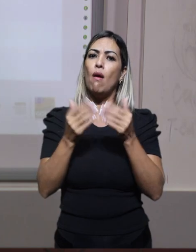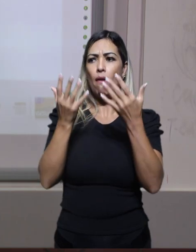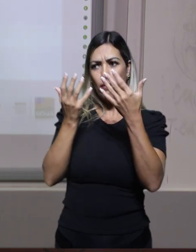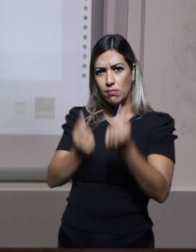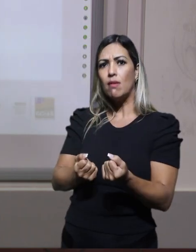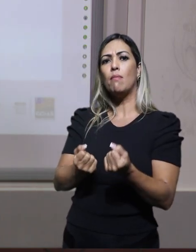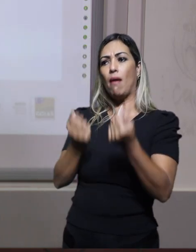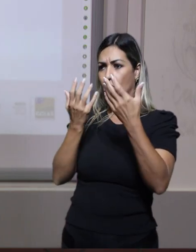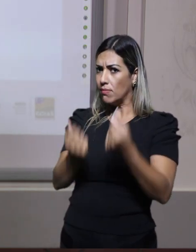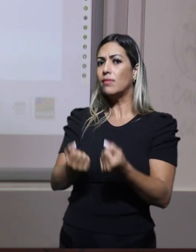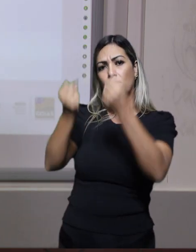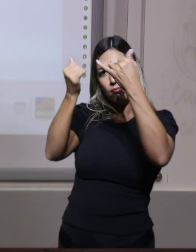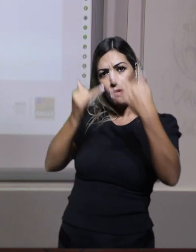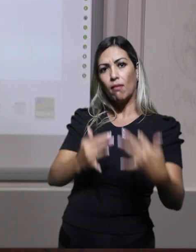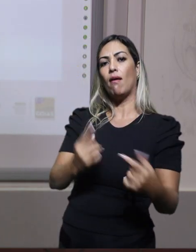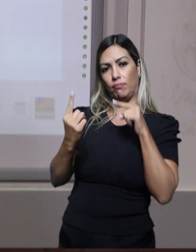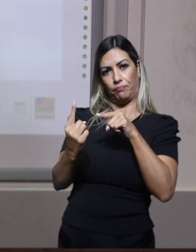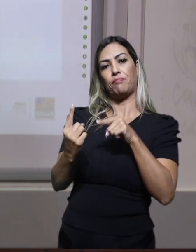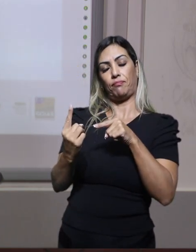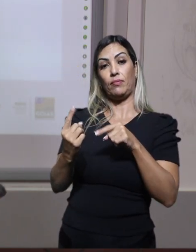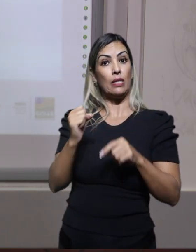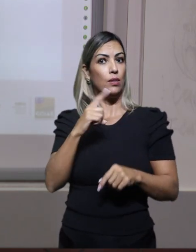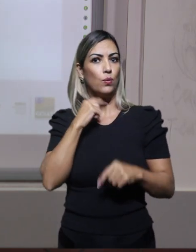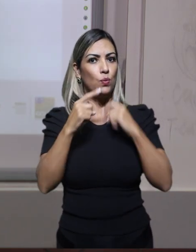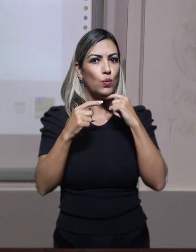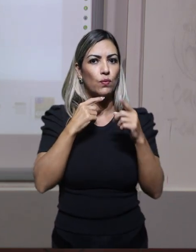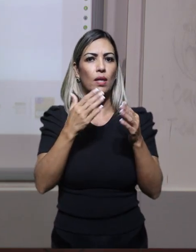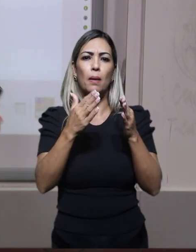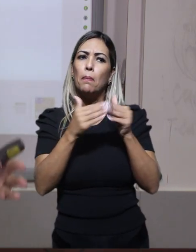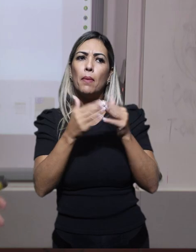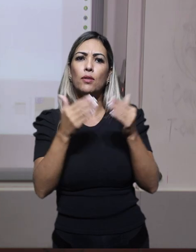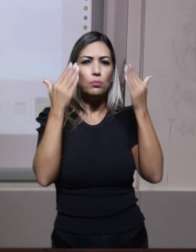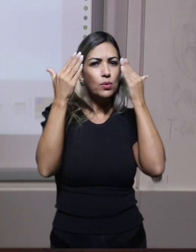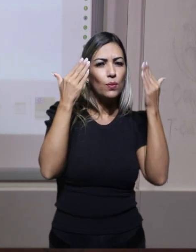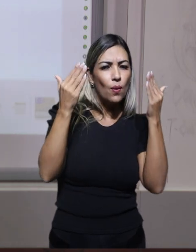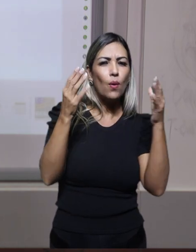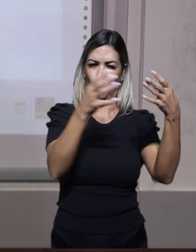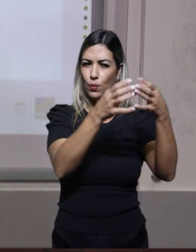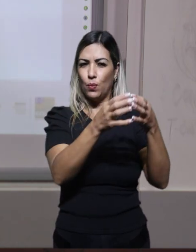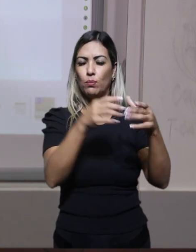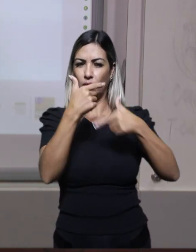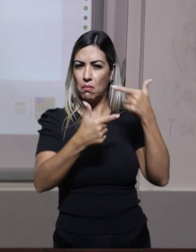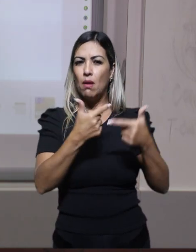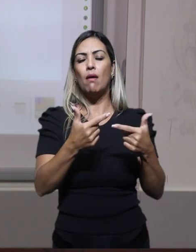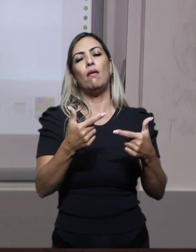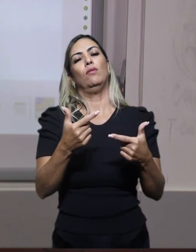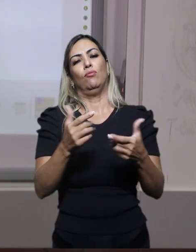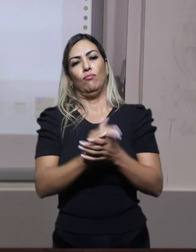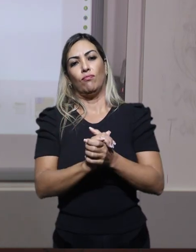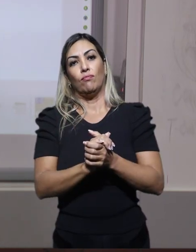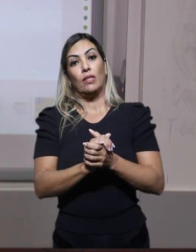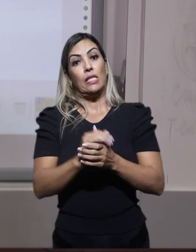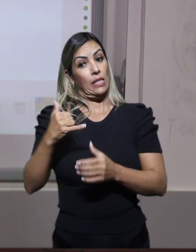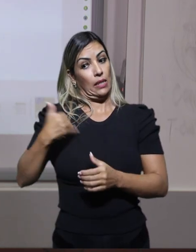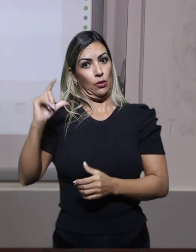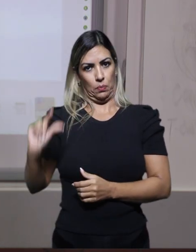e sempre escute essa vítima. Na dúvida, mande para o serviço de psicologia. Eventualmente, sendo também